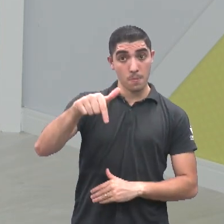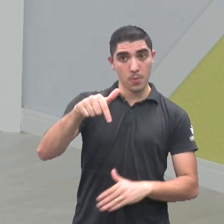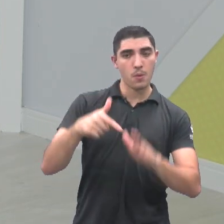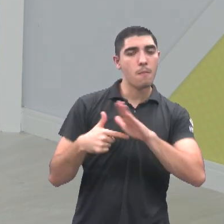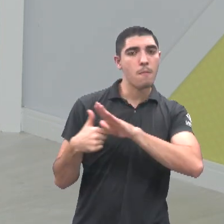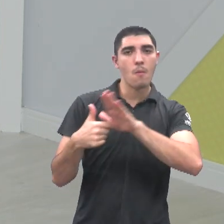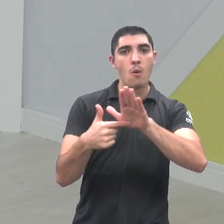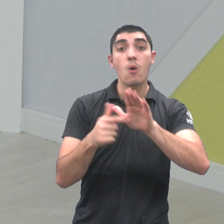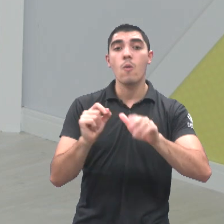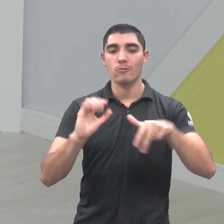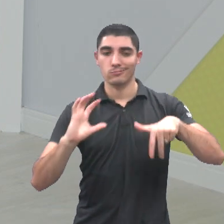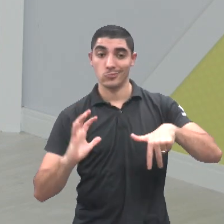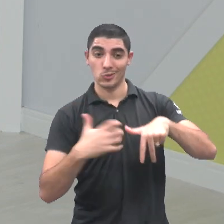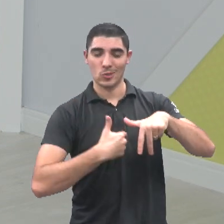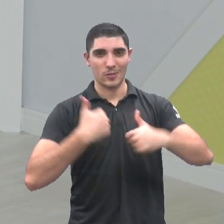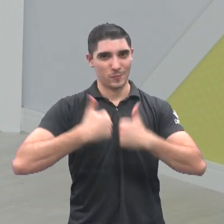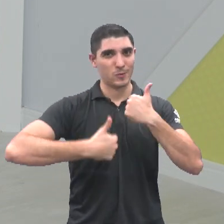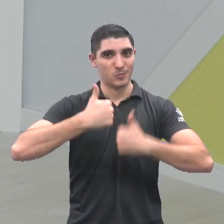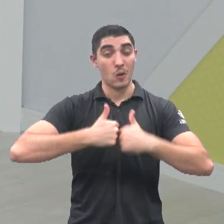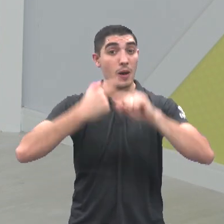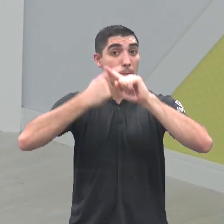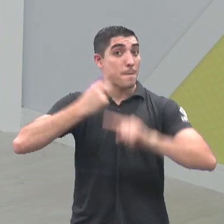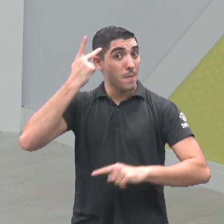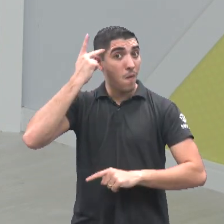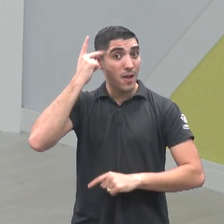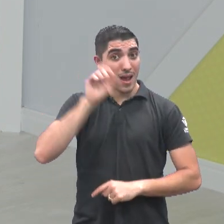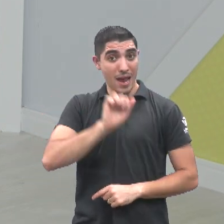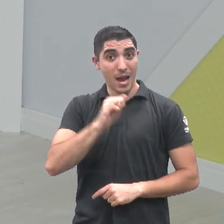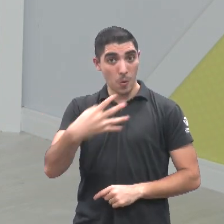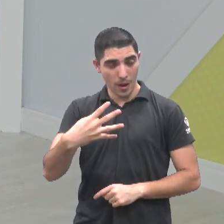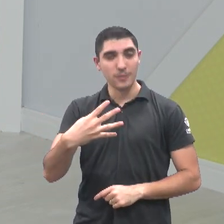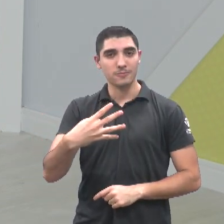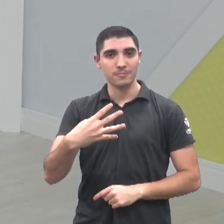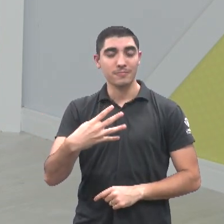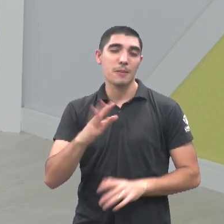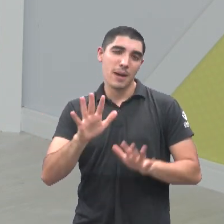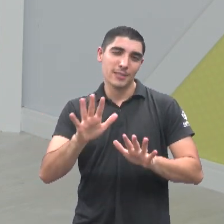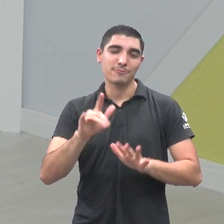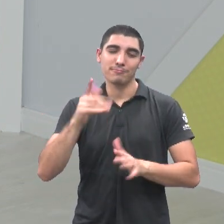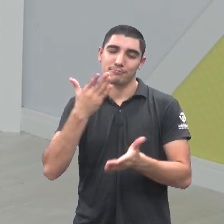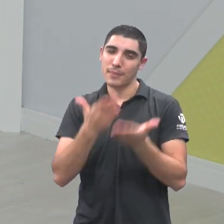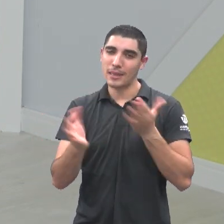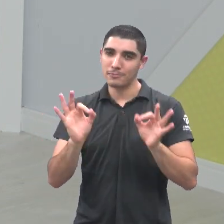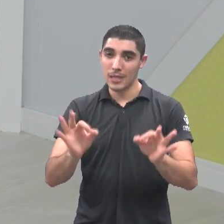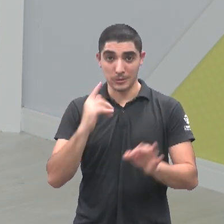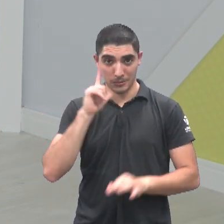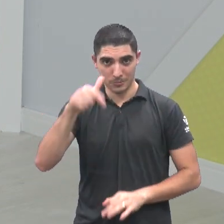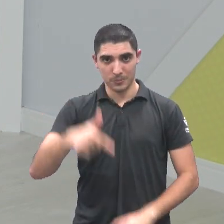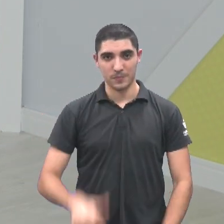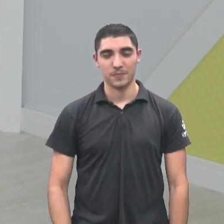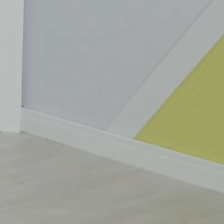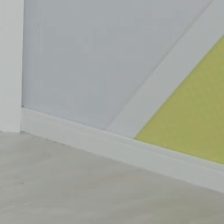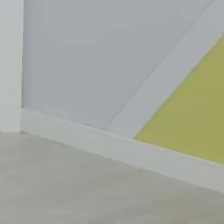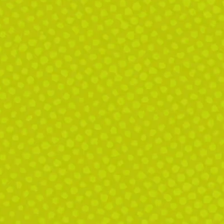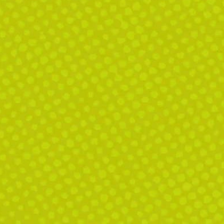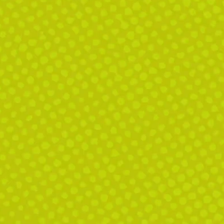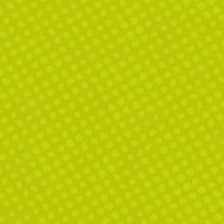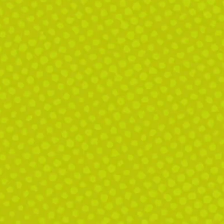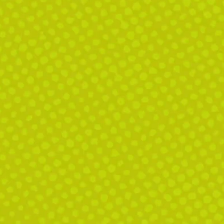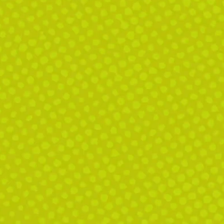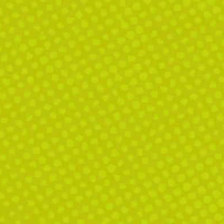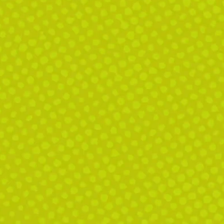do Joseense, no encontro aí dos líderes, o líder mesmo acabou levando a melhor. Não sai daí, já voltamos.